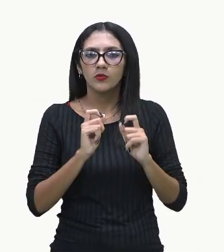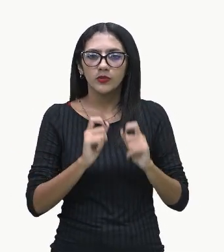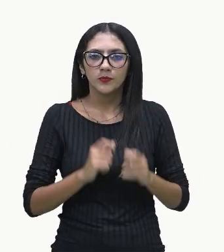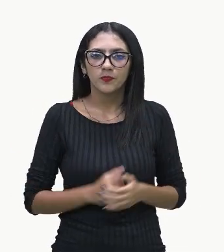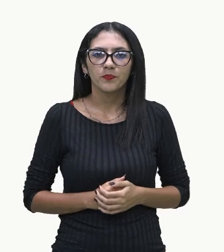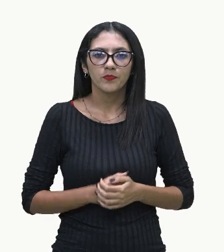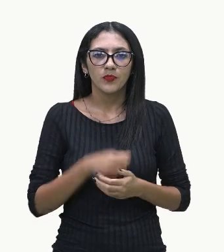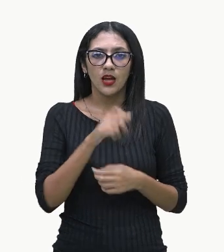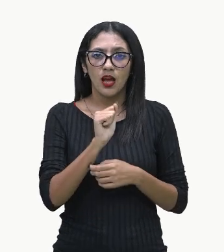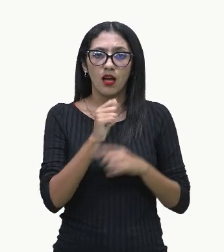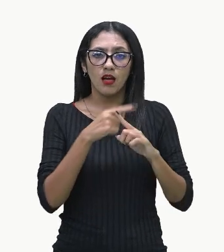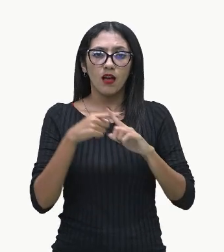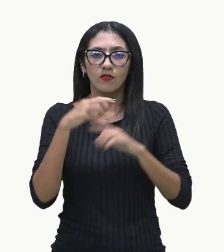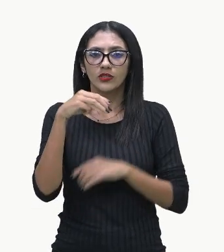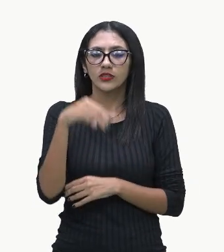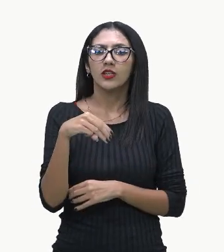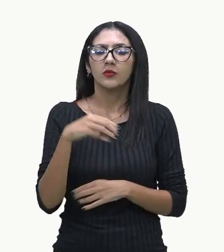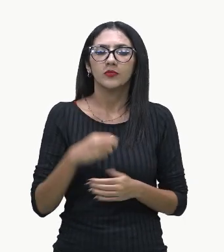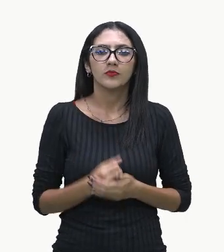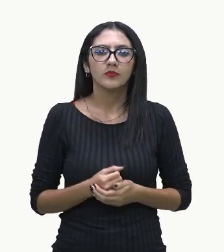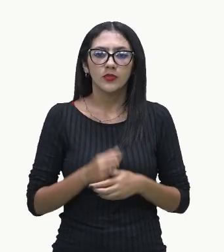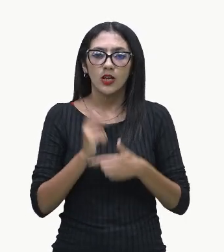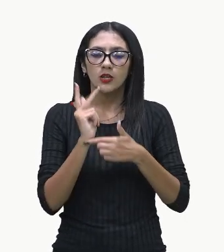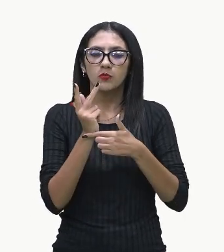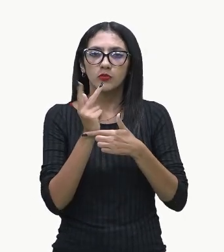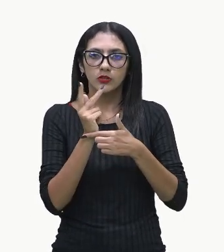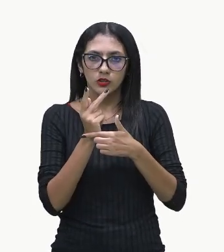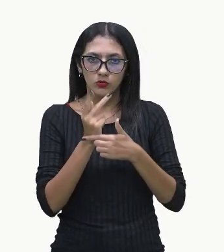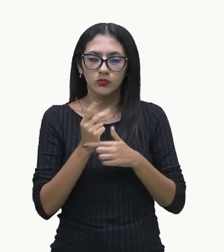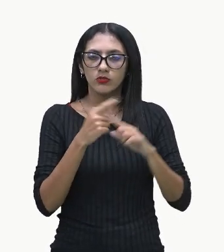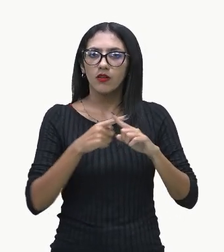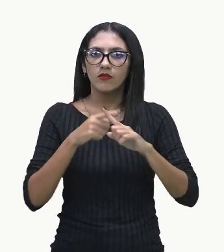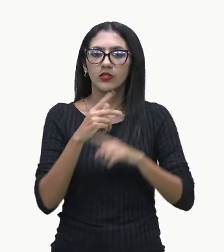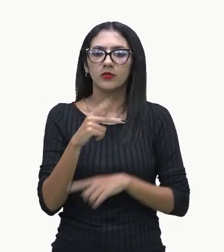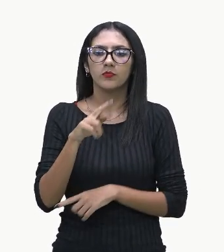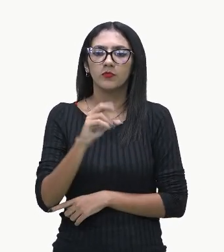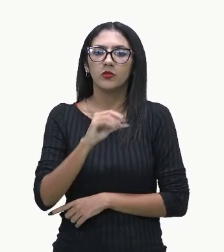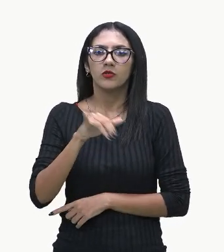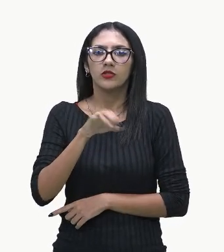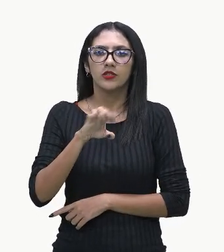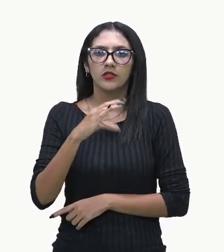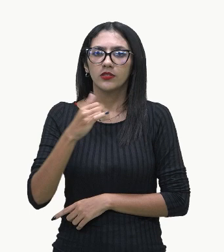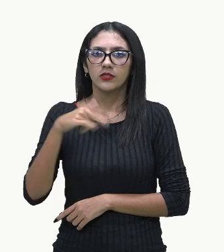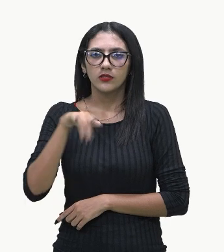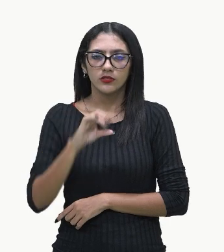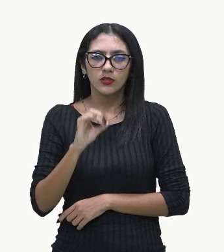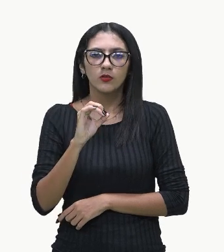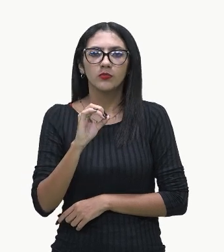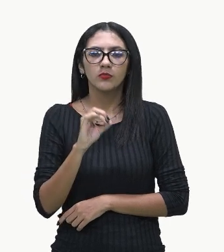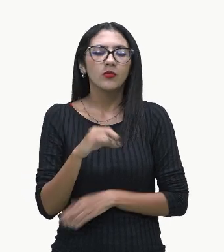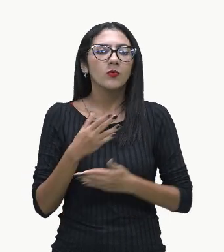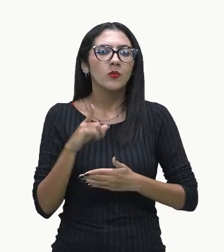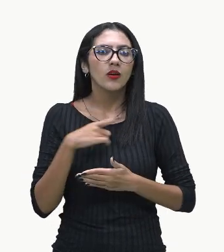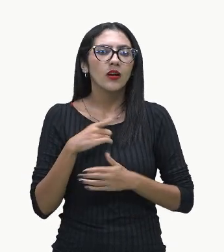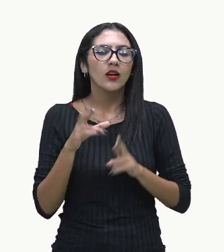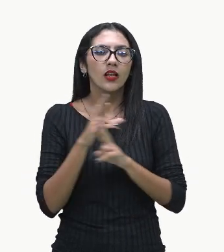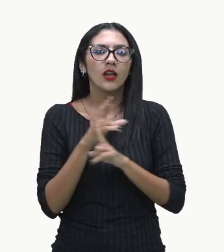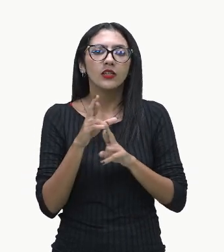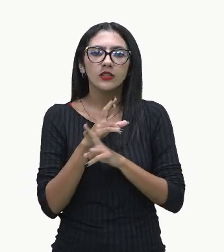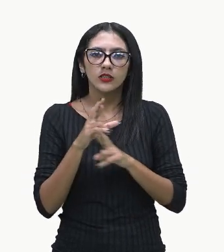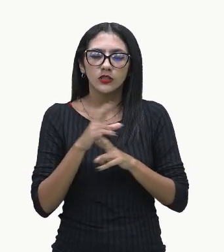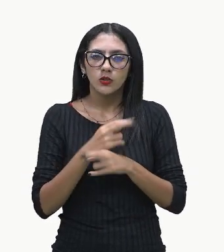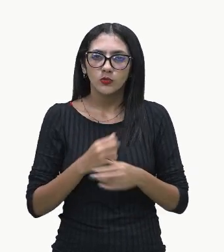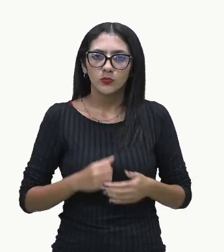A vezes M, hipotenusa vezes projeção. Qual projeção? A que se relaciona ao cateto, tudo